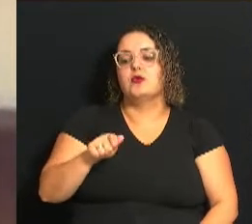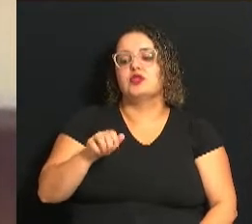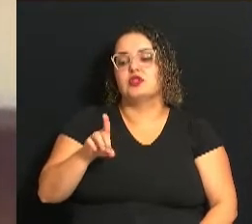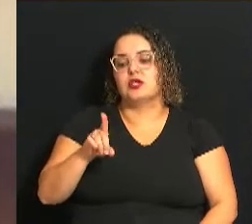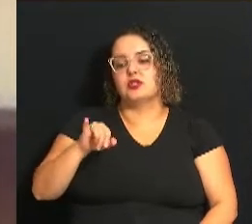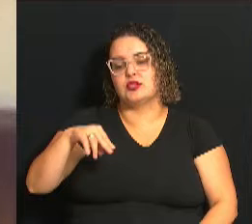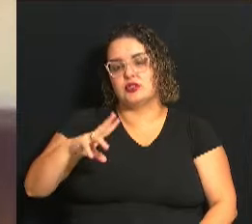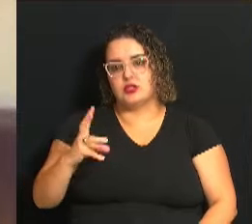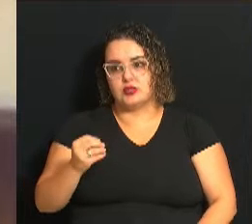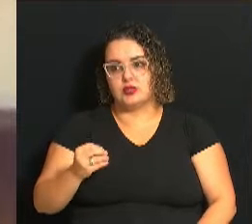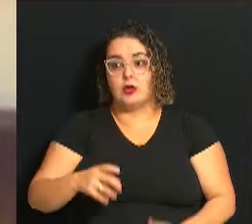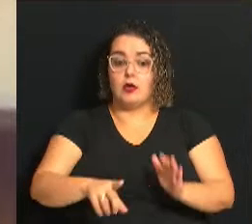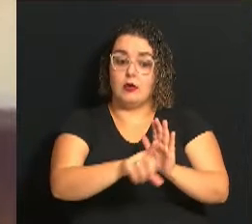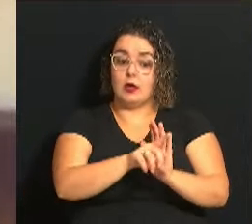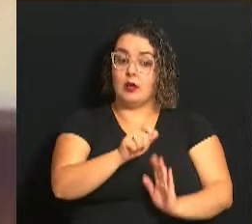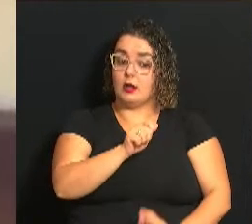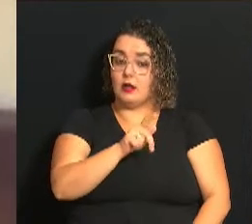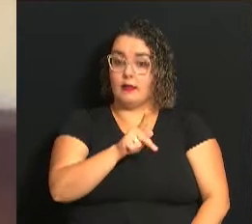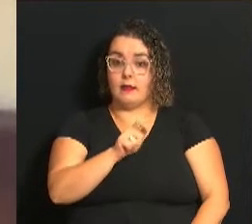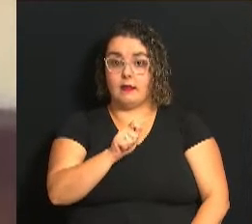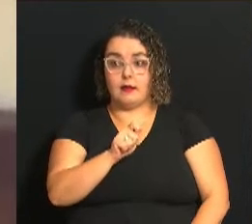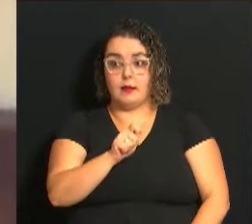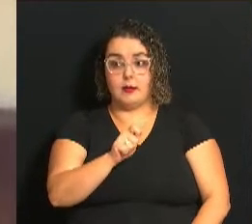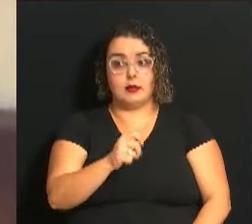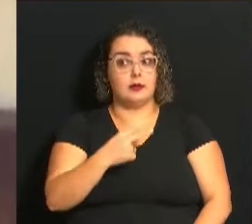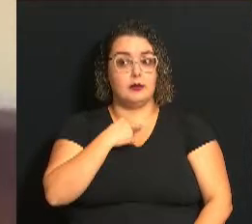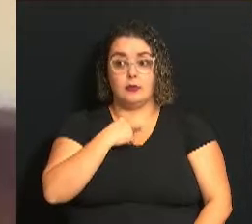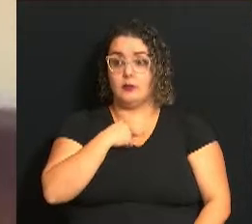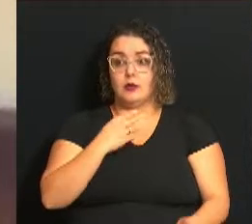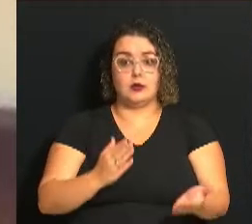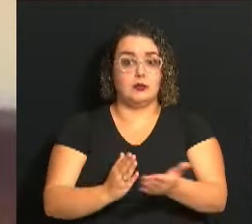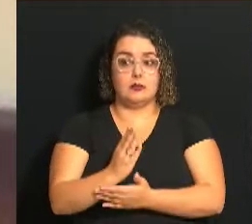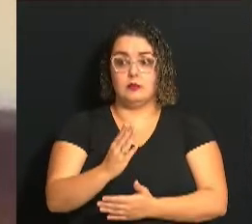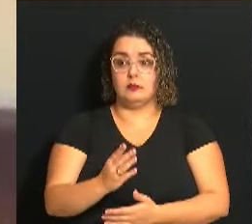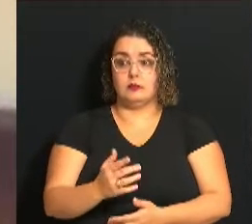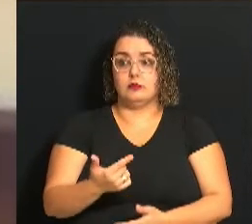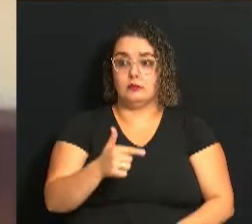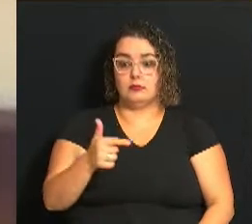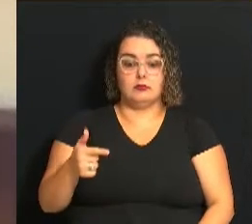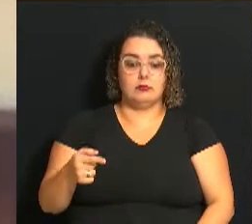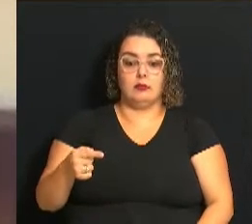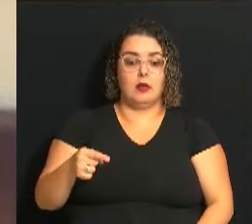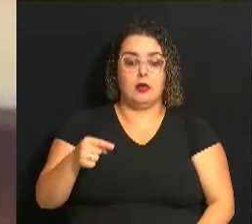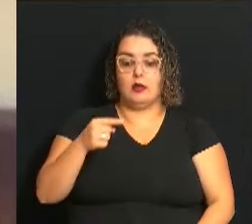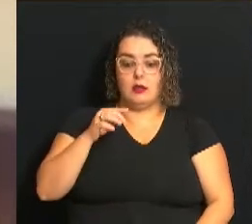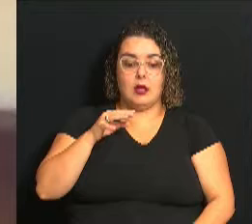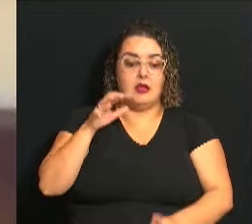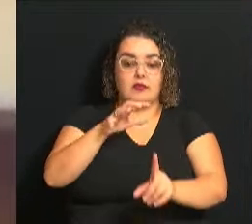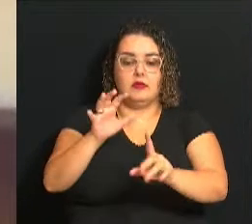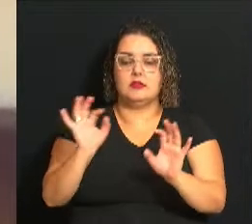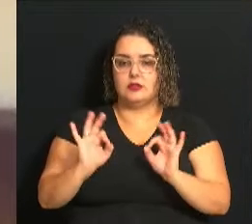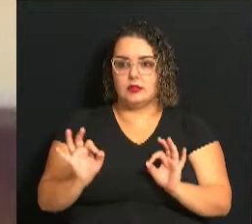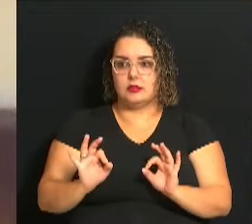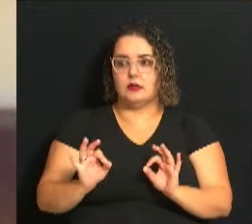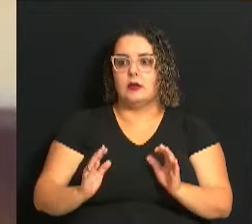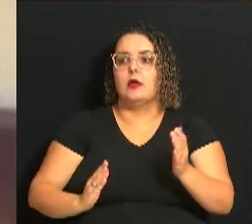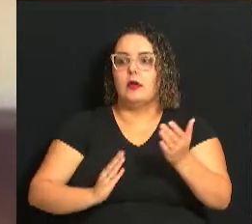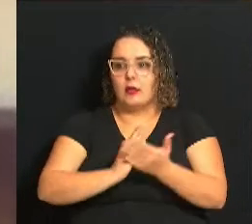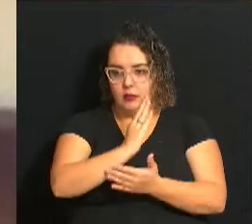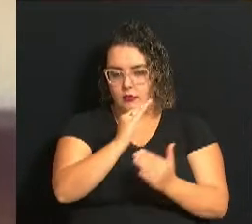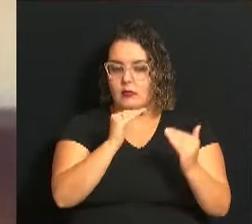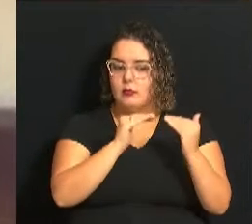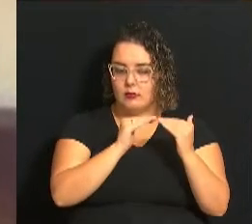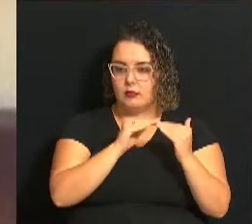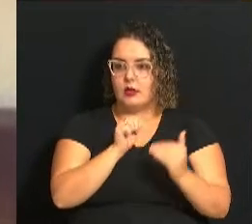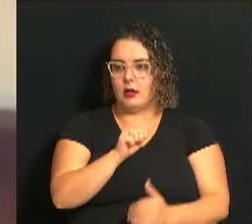poderia se aprovar. Então, assim, não tem dedo de ninguém aqui, é uma proposta mesmo em prol do meio ambiente, em prol da APA, mas lembrando que é